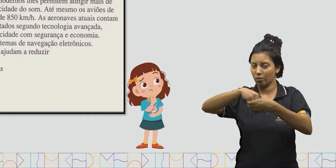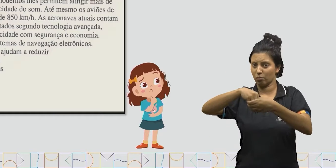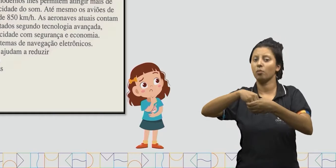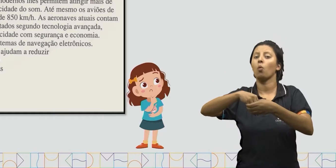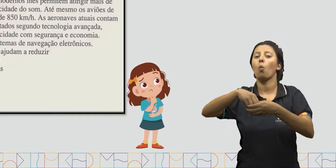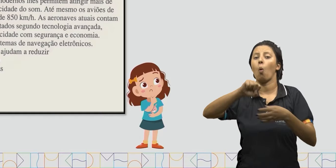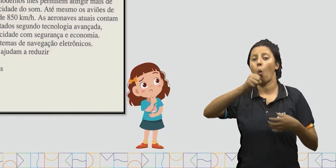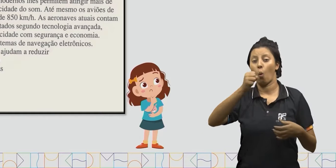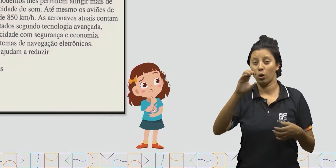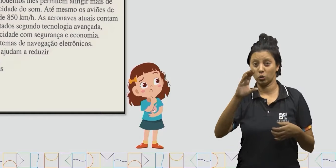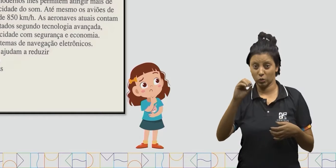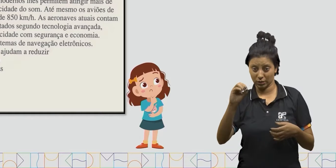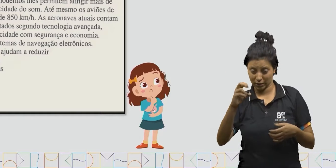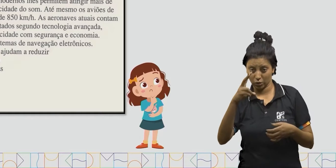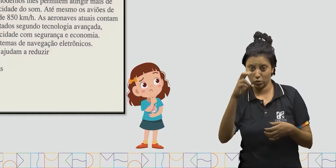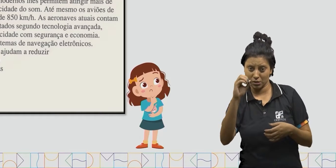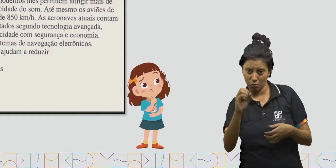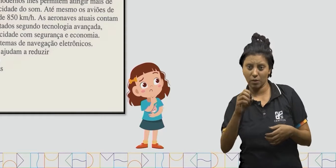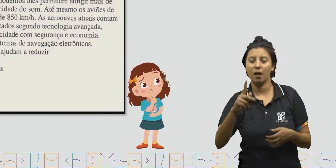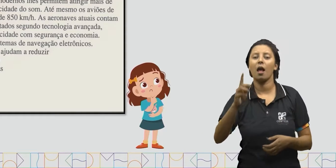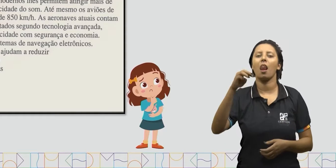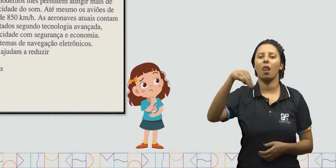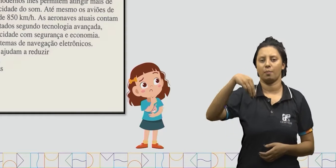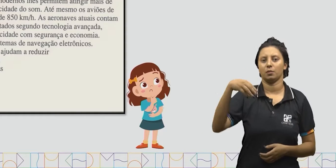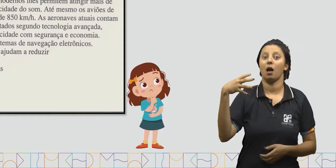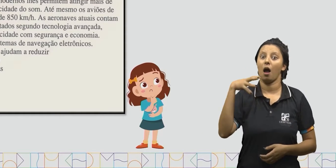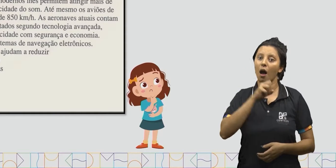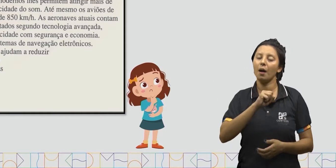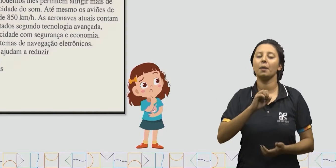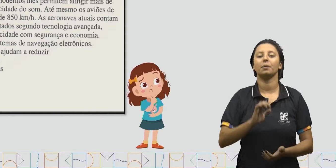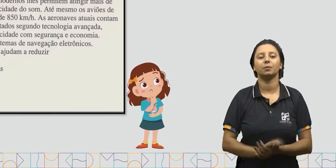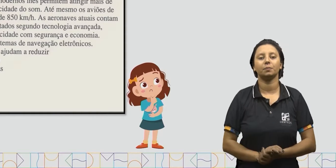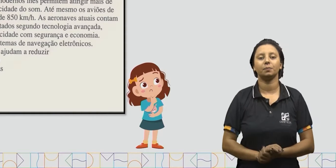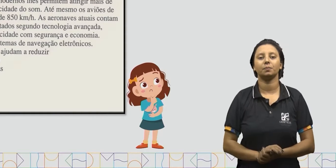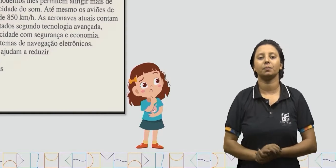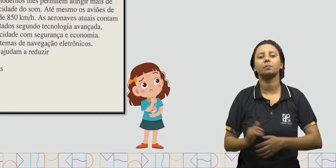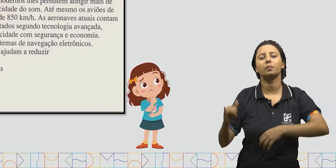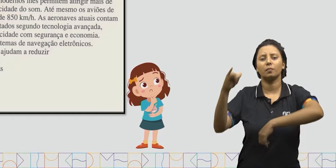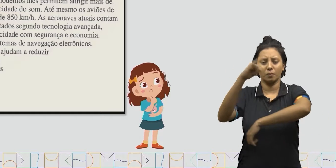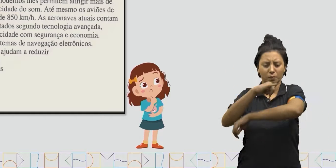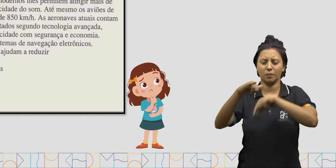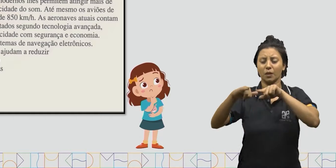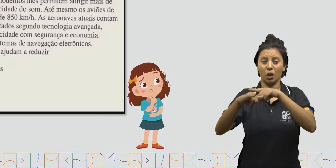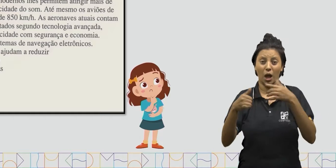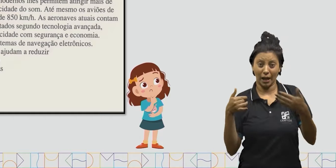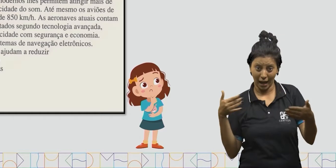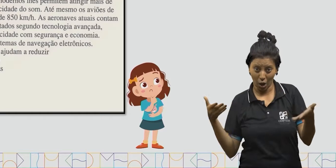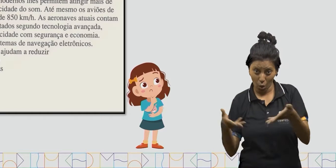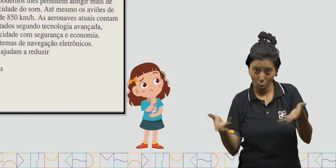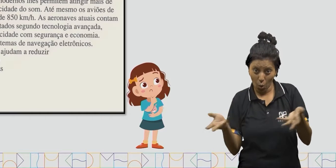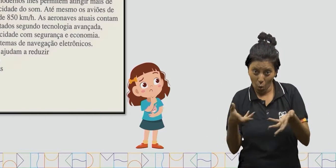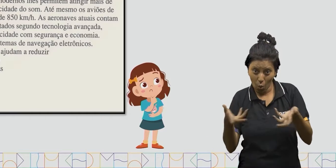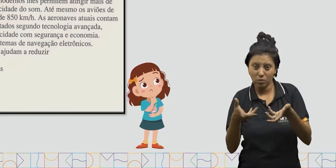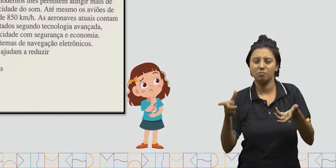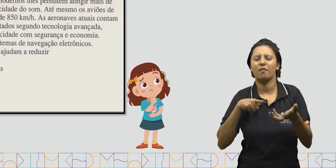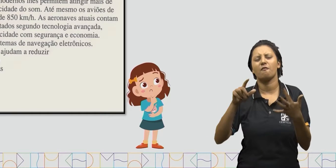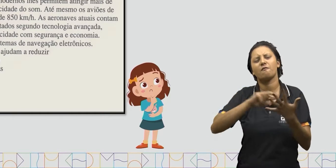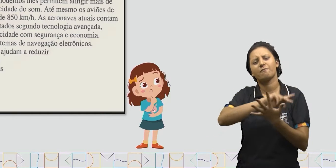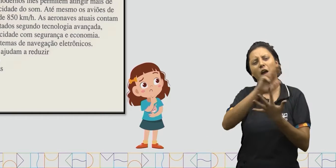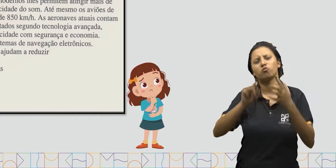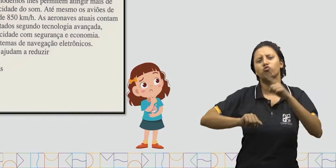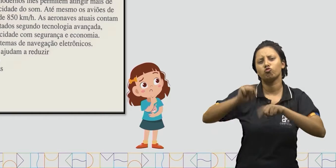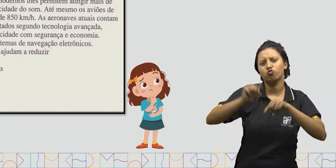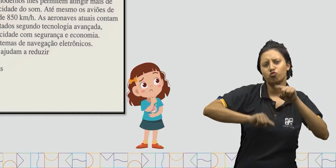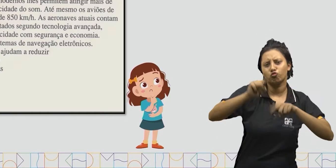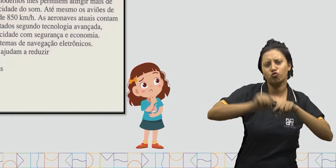de 850 km por hora. As aeronaves atuais contam com diversos instrumentos projetados